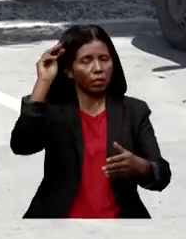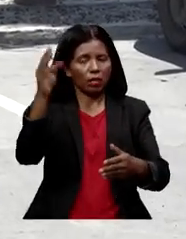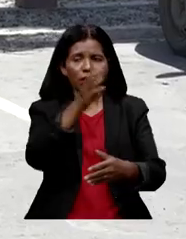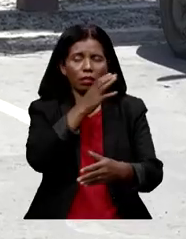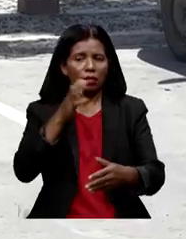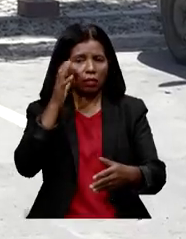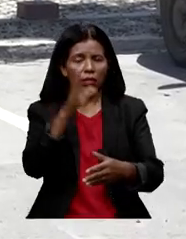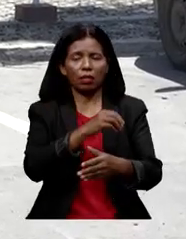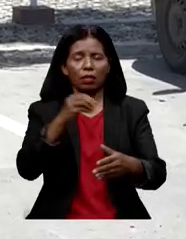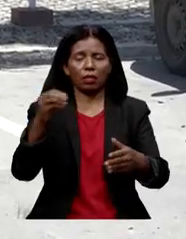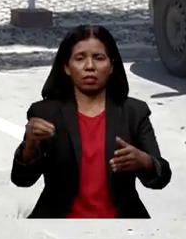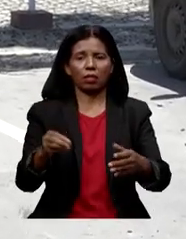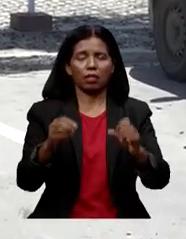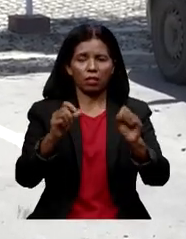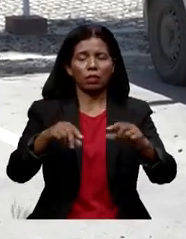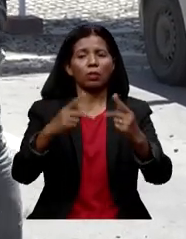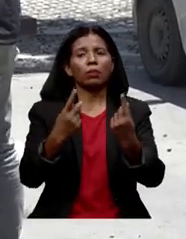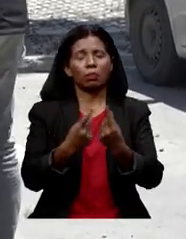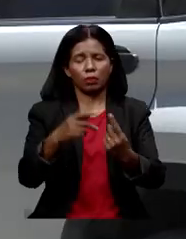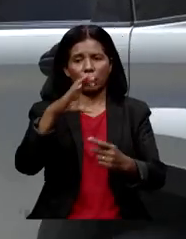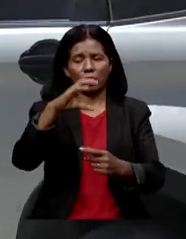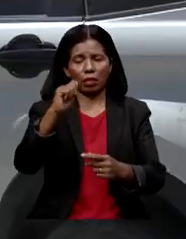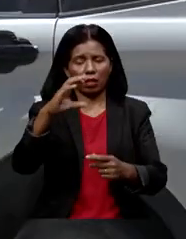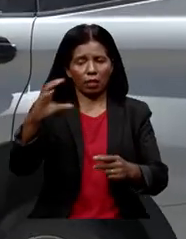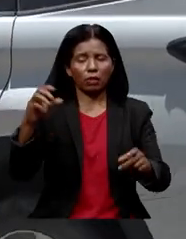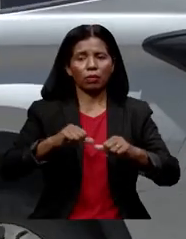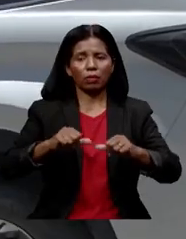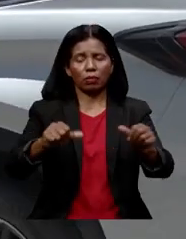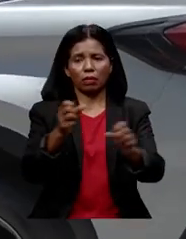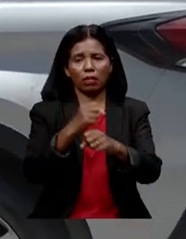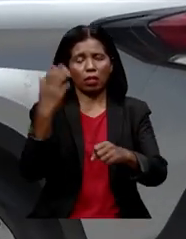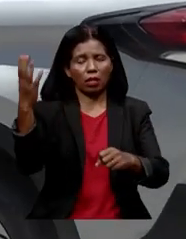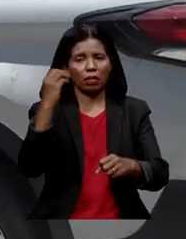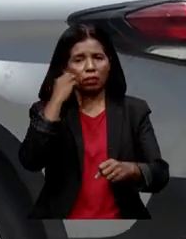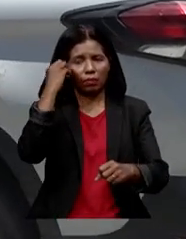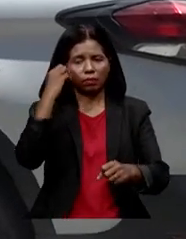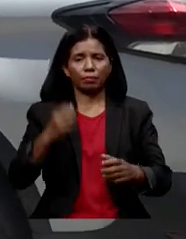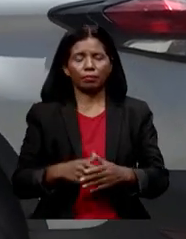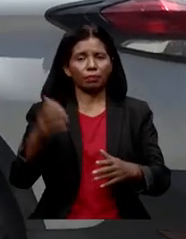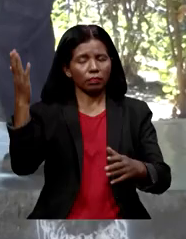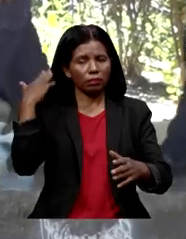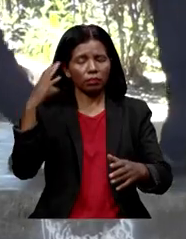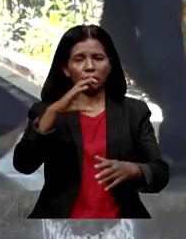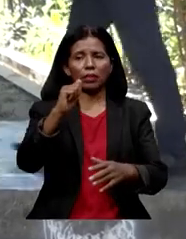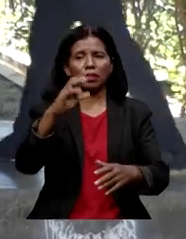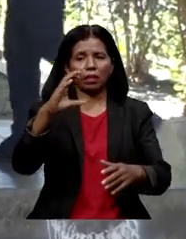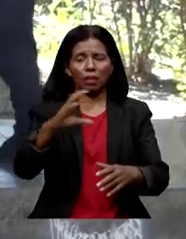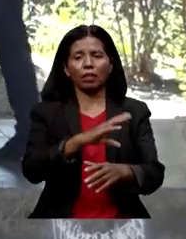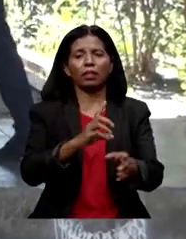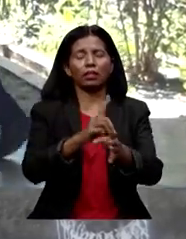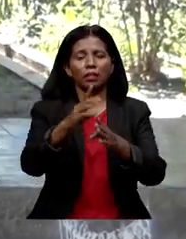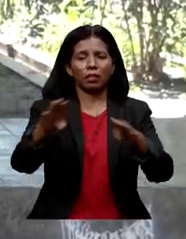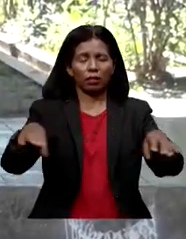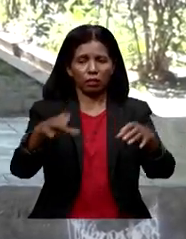Pesca, Pecuária e Floresta. Equipa CACMOS continua halo busca e suspeito na residência. Antes nemos CAC assegura ona Diretor-Geral